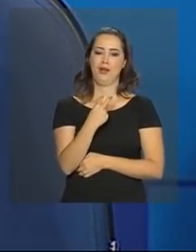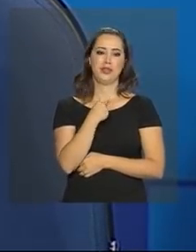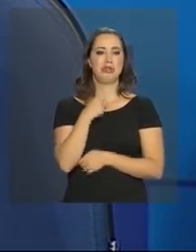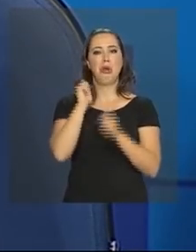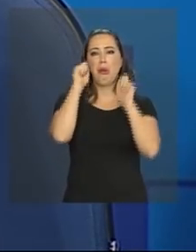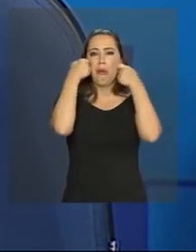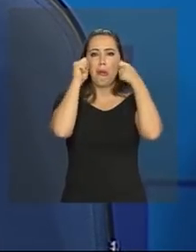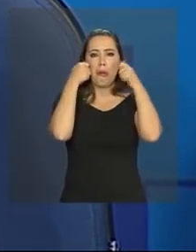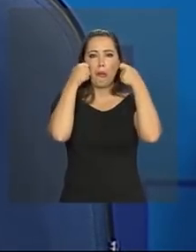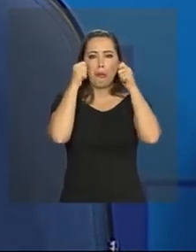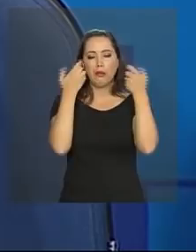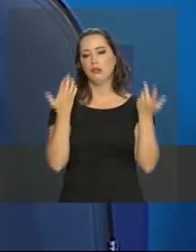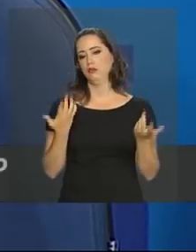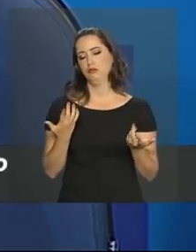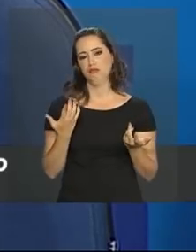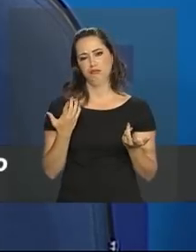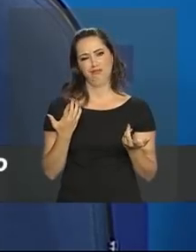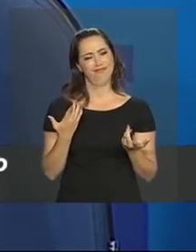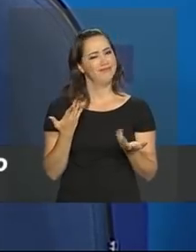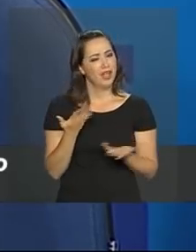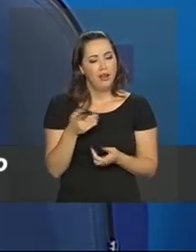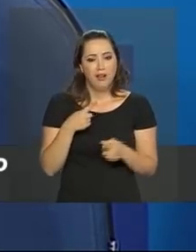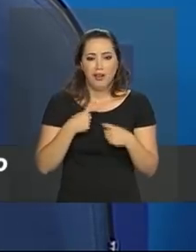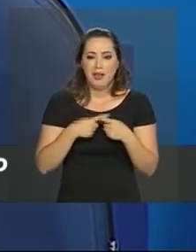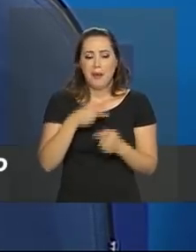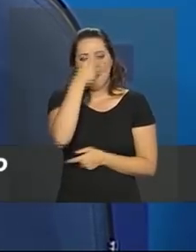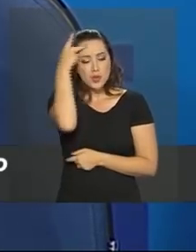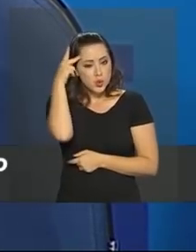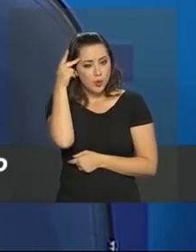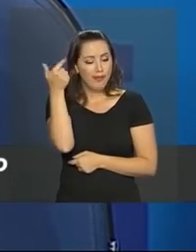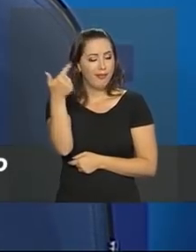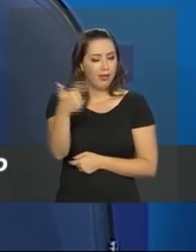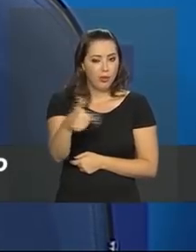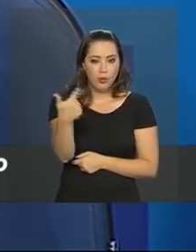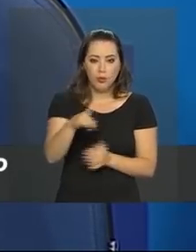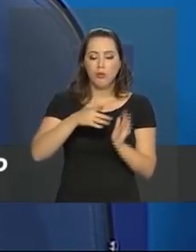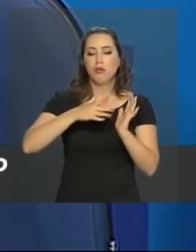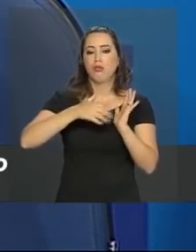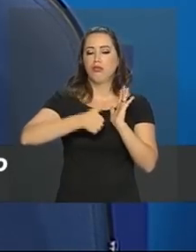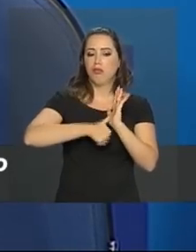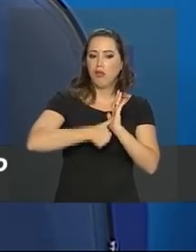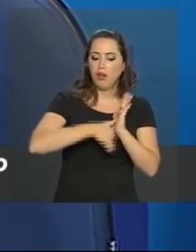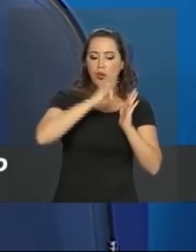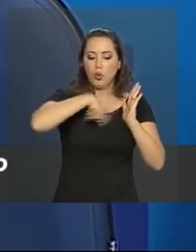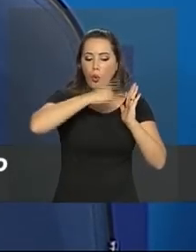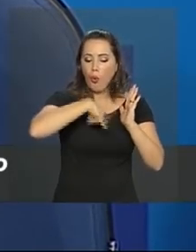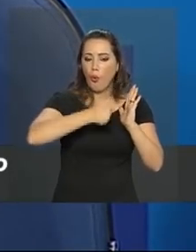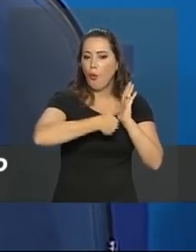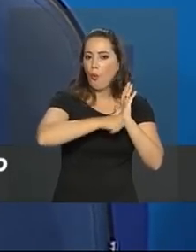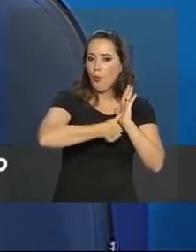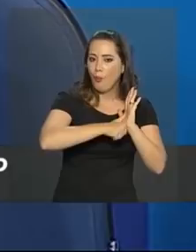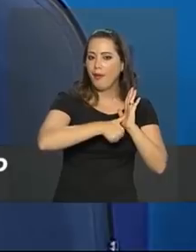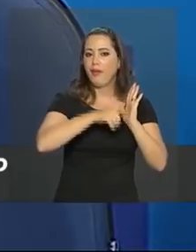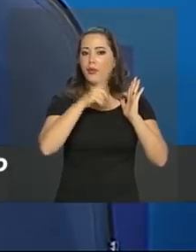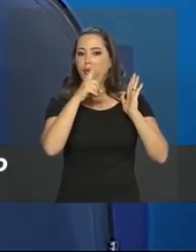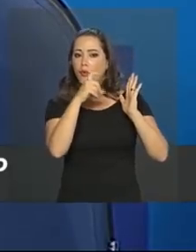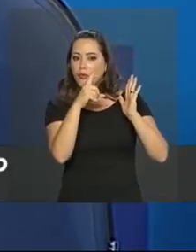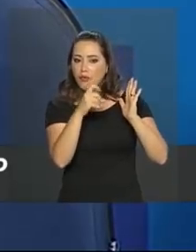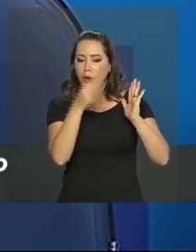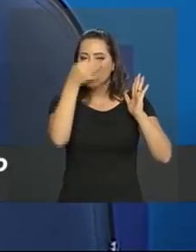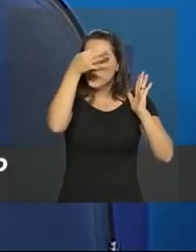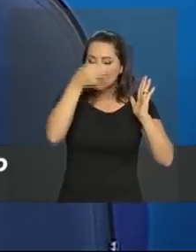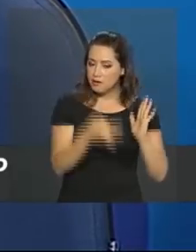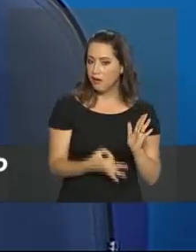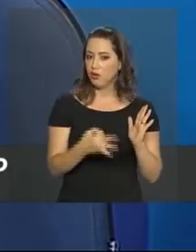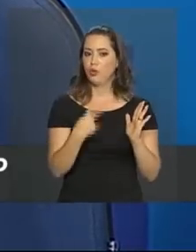choro de última hora infelizmente quem não tiver quem não portar a necessária documentação de identificação